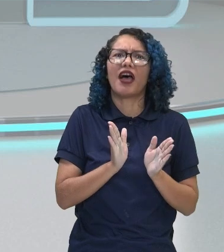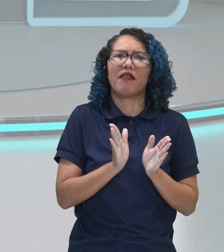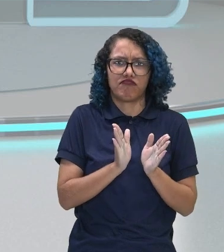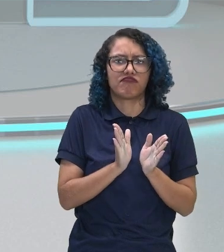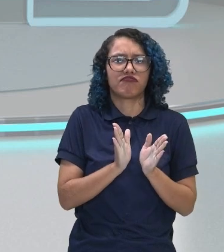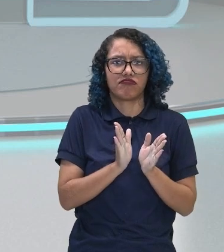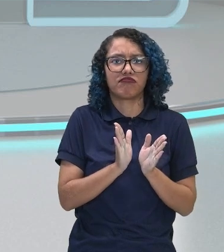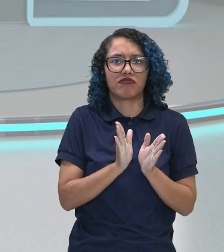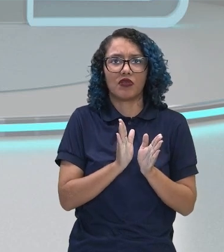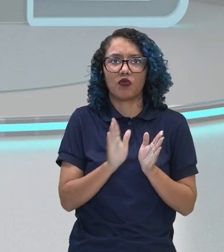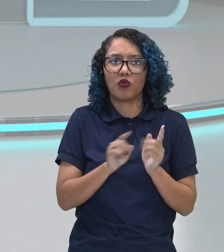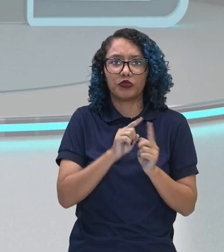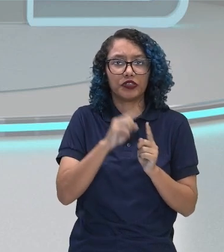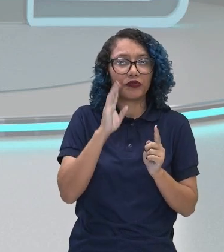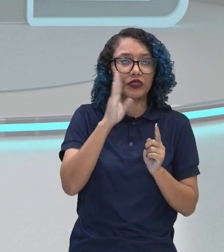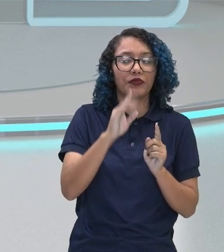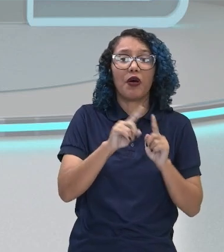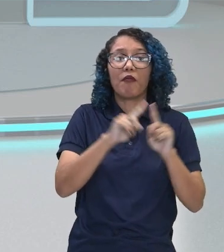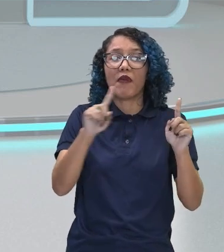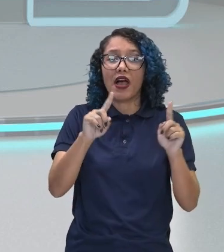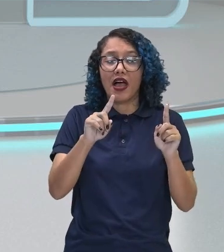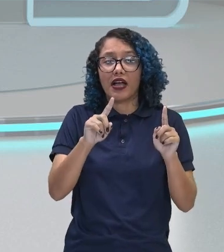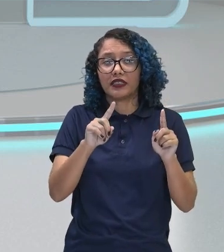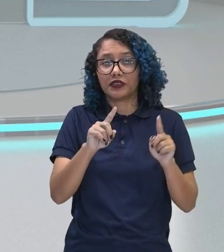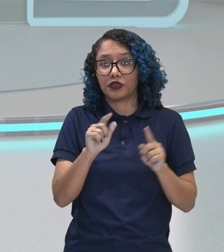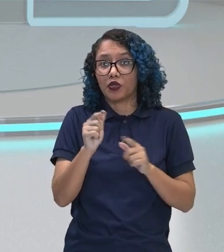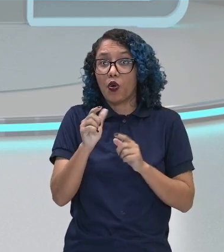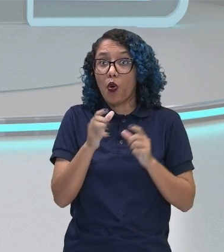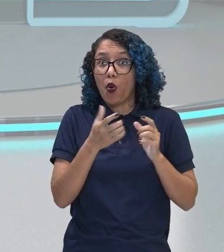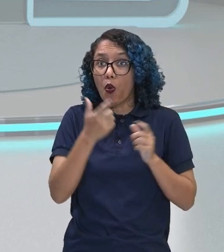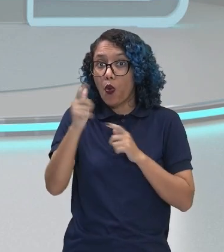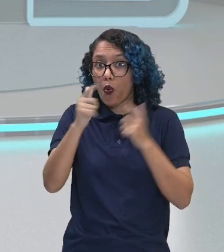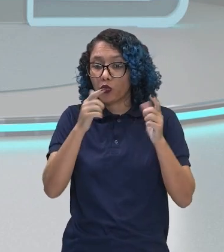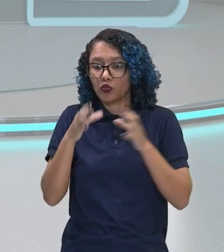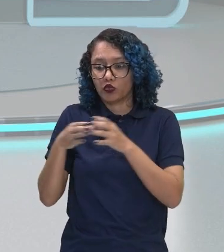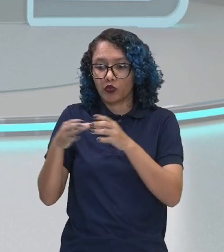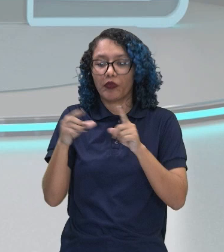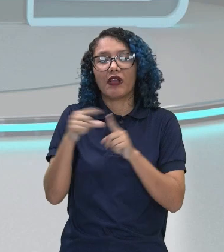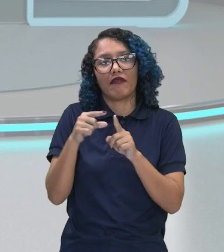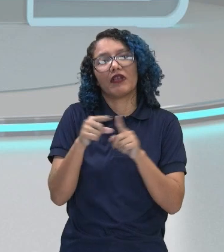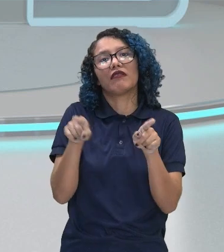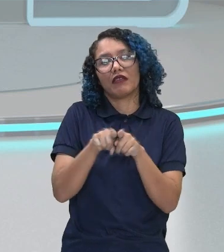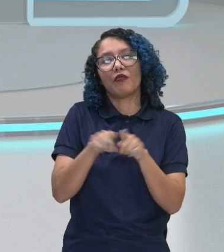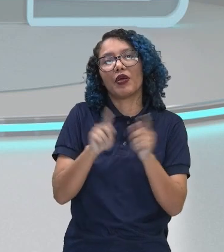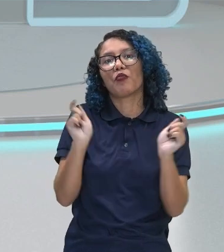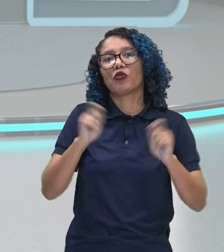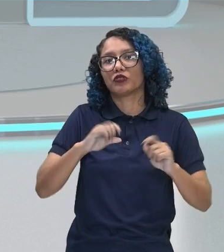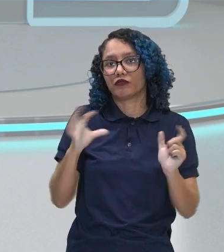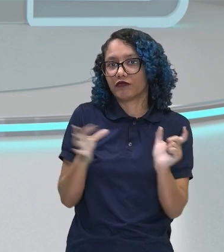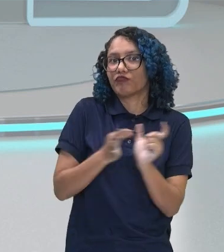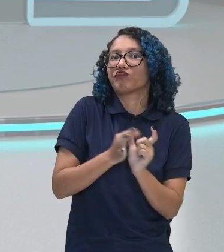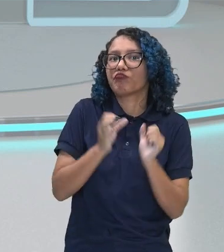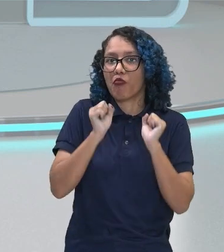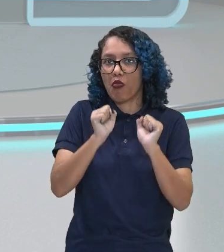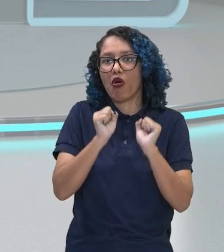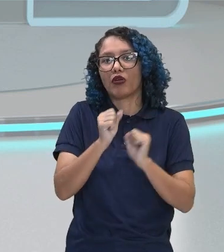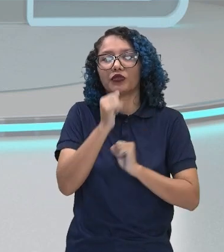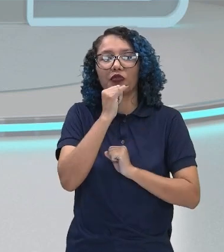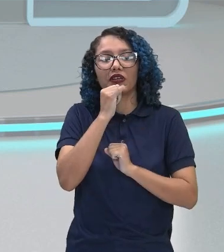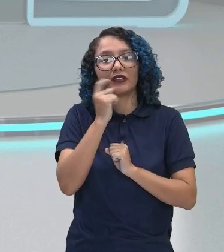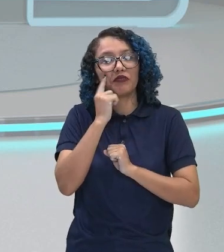tá? Mas tem outros casos em que outras classes gramaticais atuam como link words. É o caso